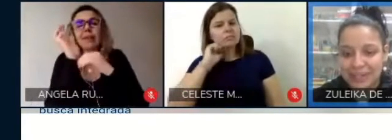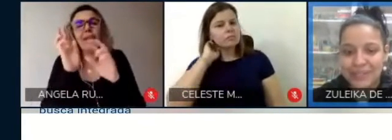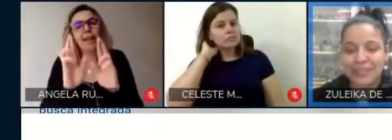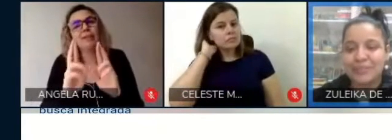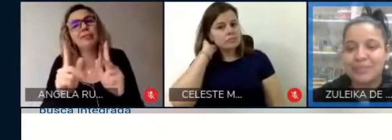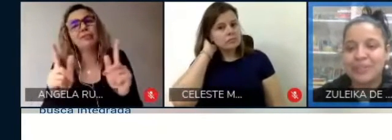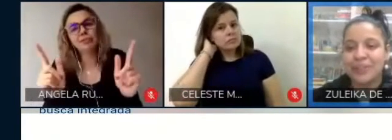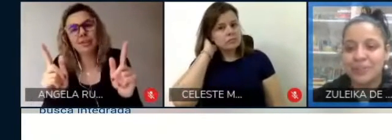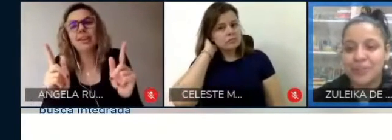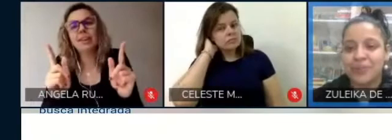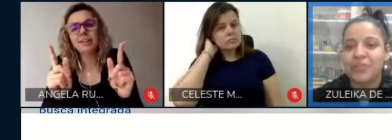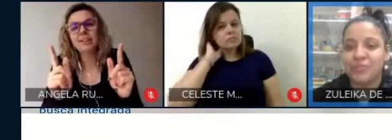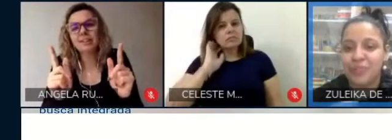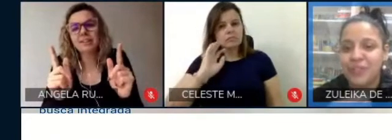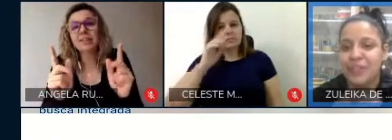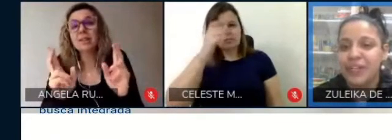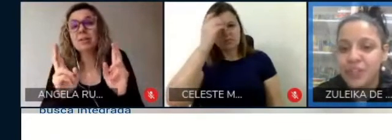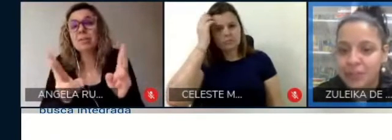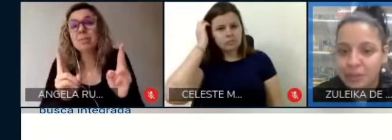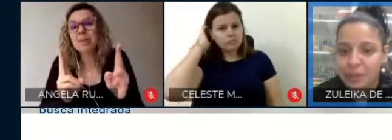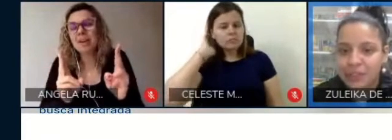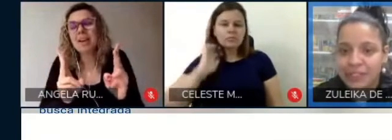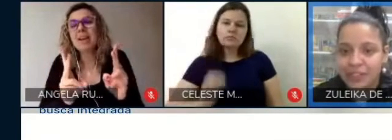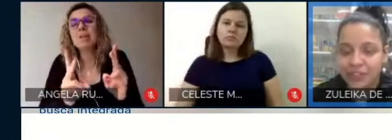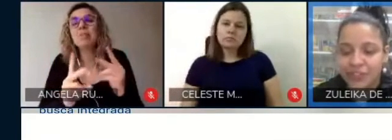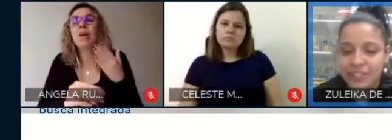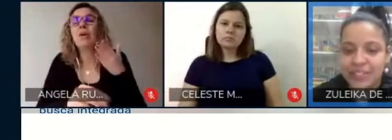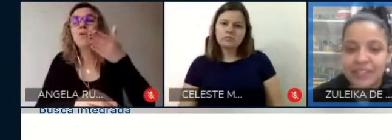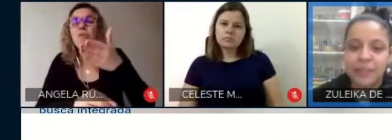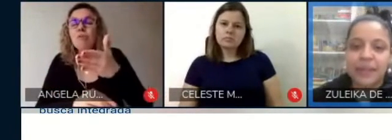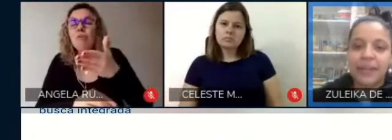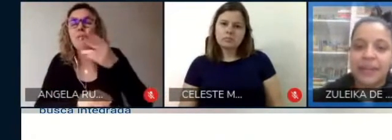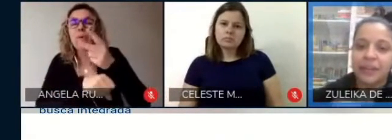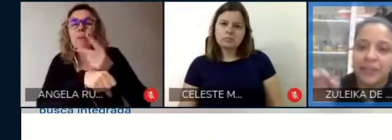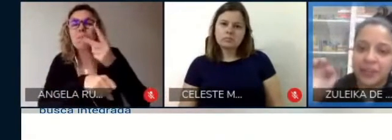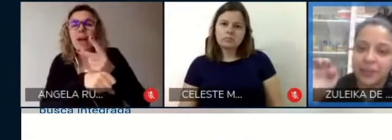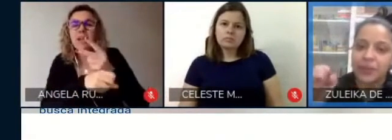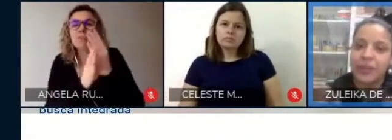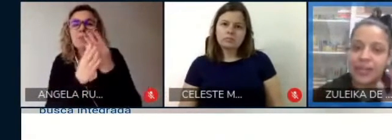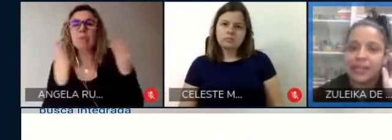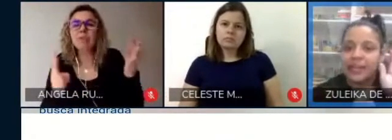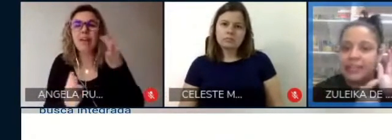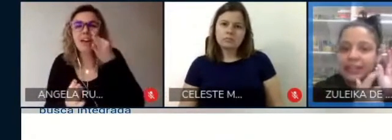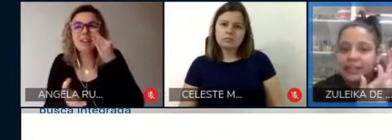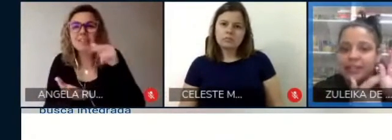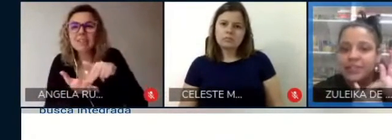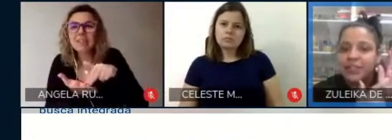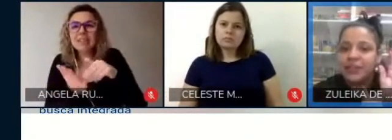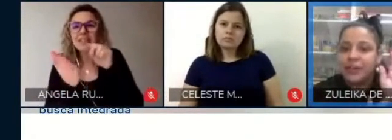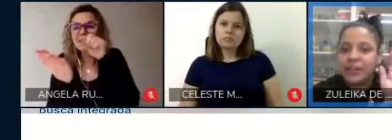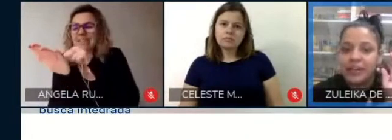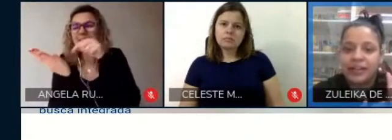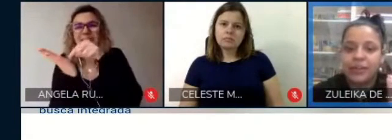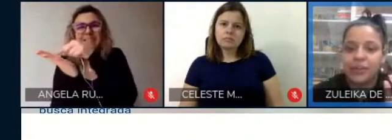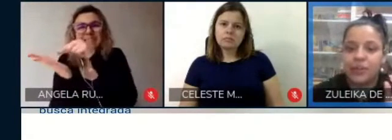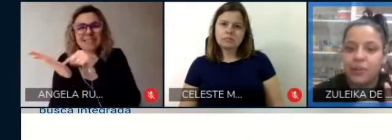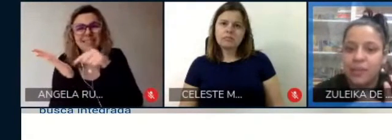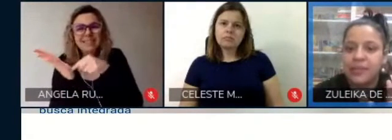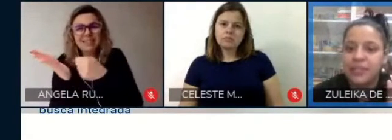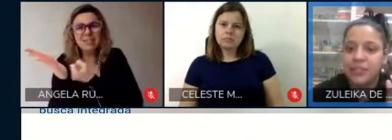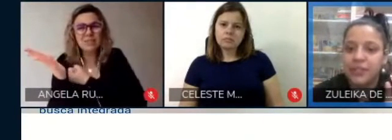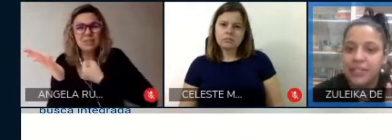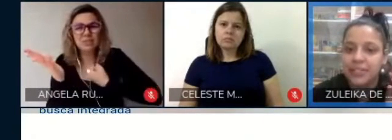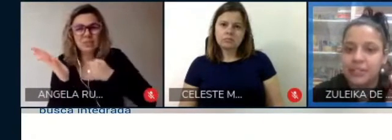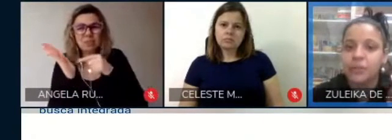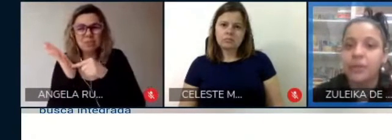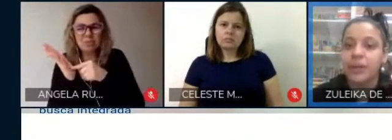senha de empréstimo, que quando eu me dirijo a uma biblioteca física, eu tenho que colocar naquele tecladinho, né? Eu coloco a